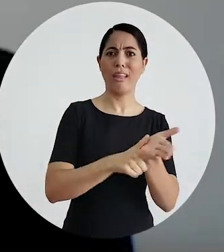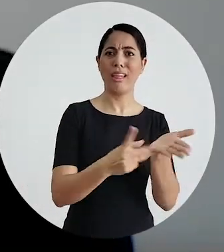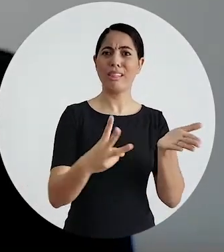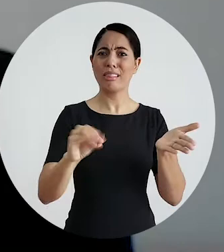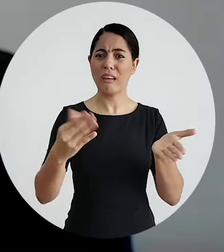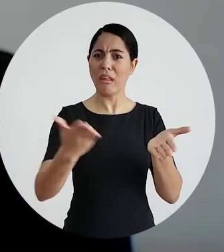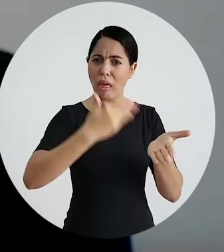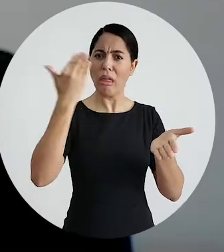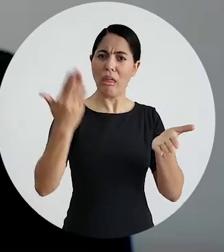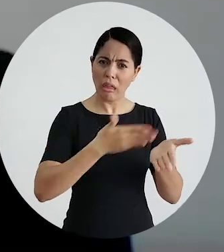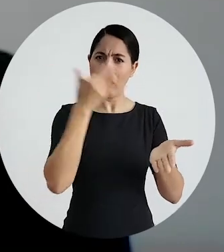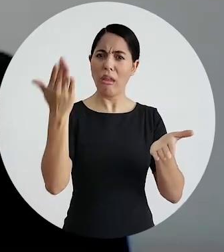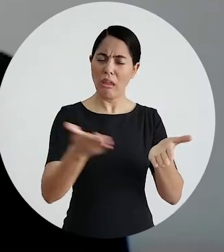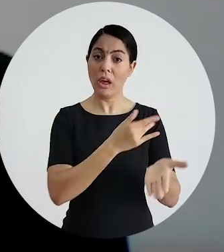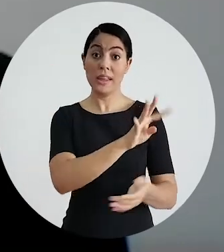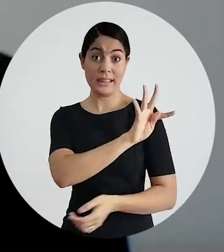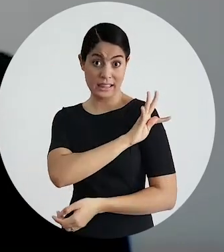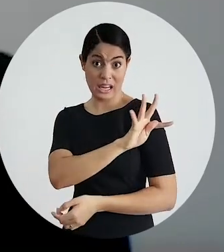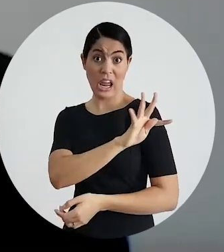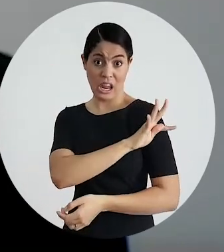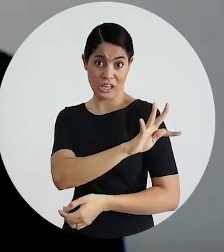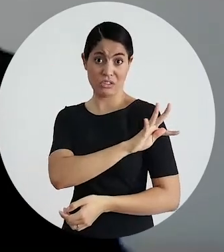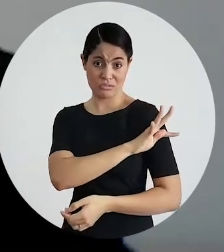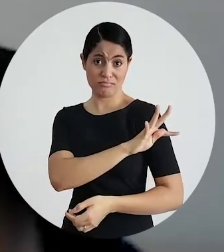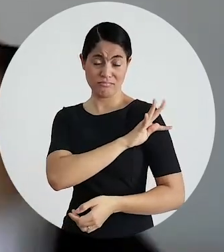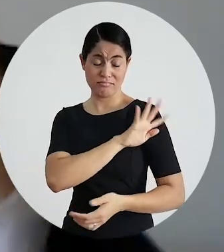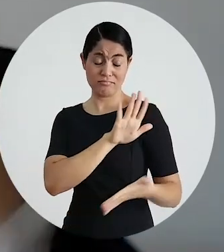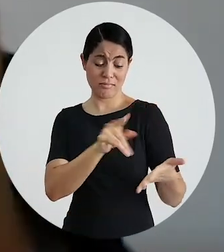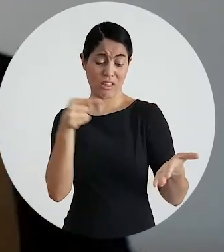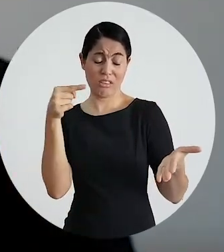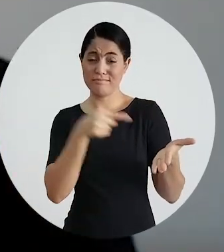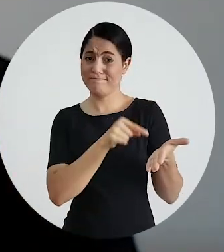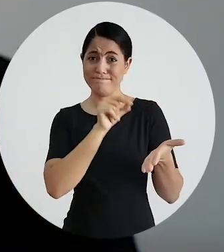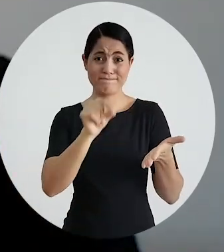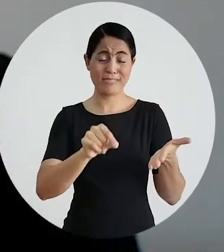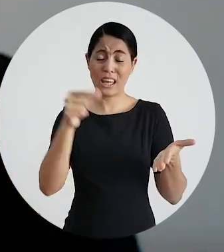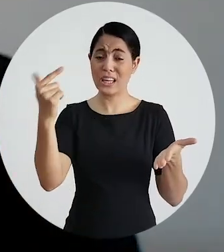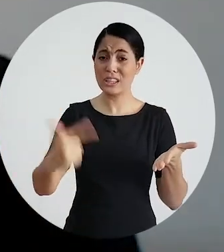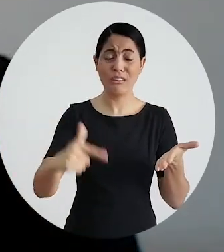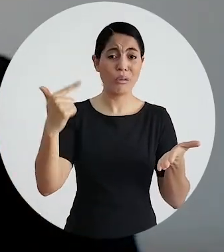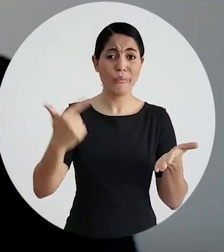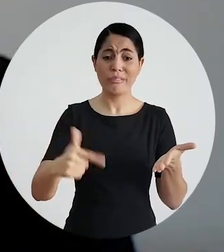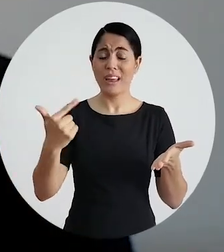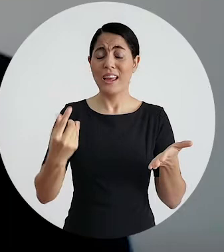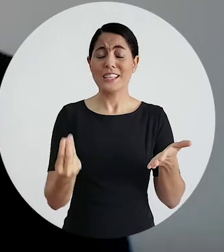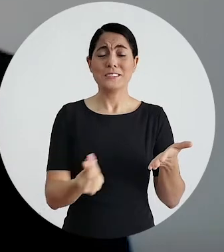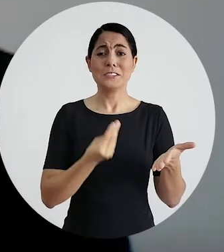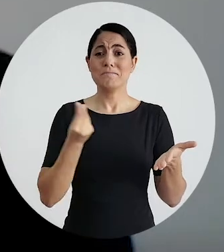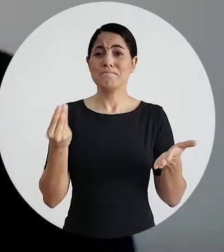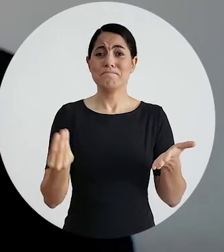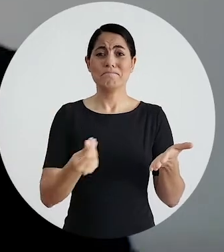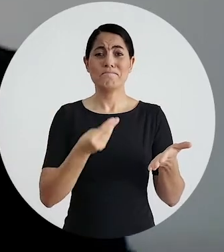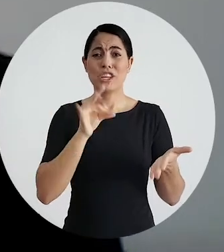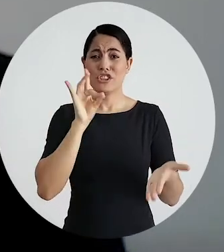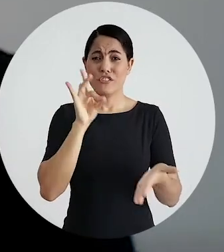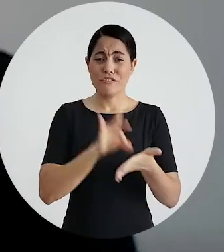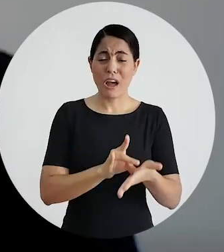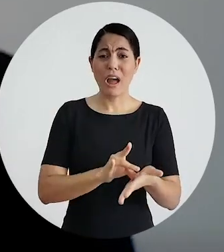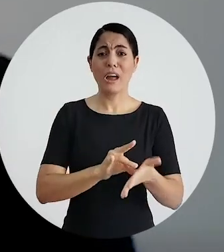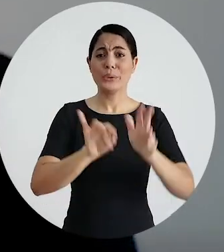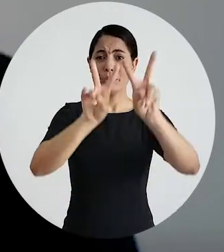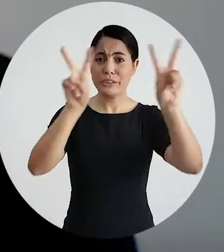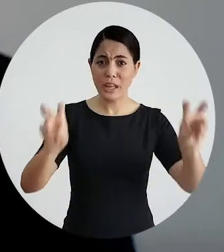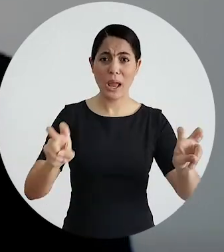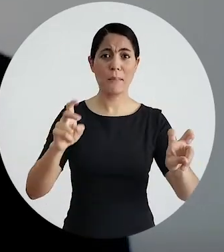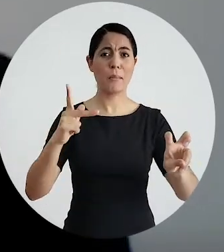Ele se embasa em laudos técnicos, não tem nenhuma questão de imposição ou